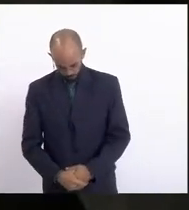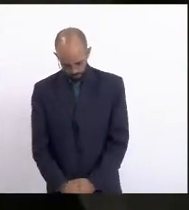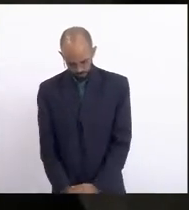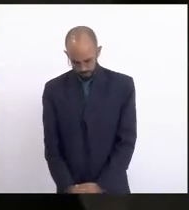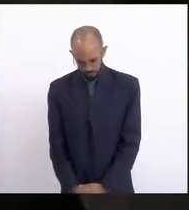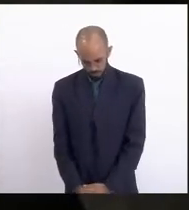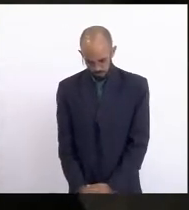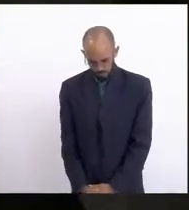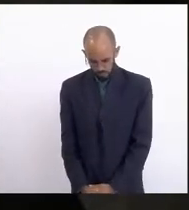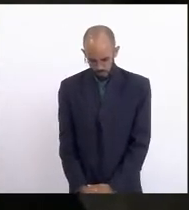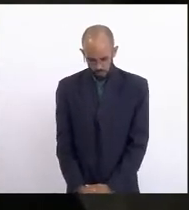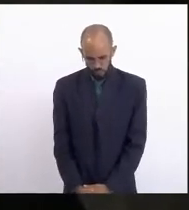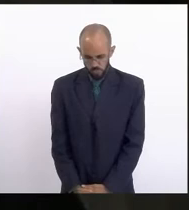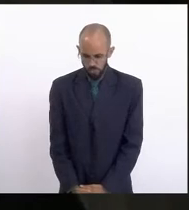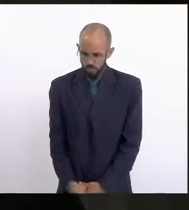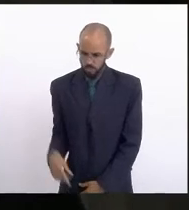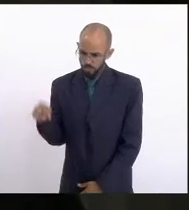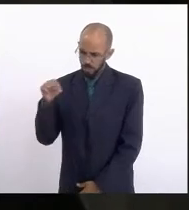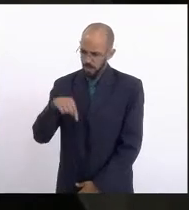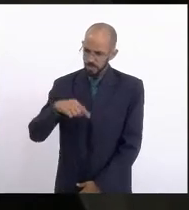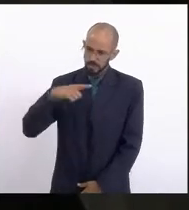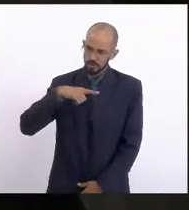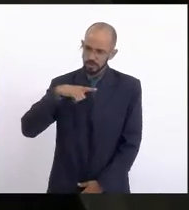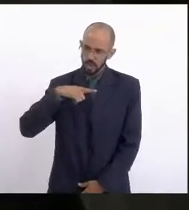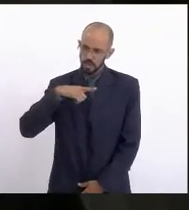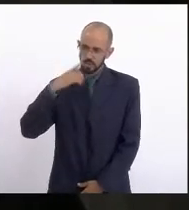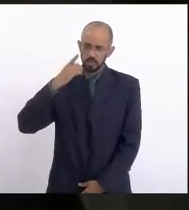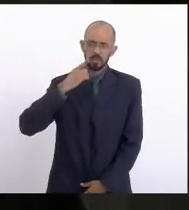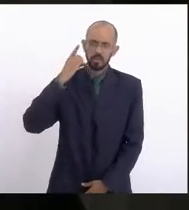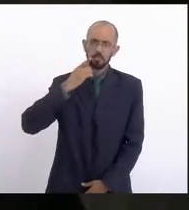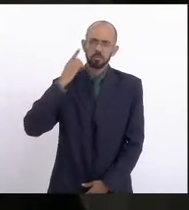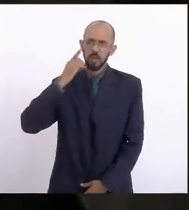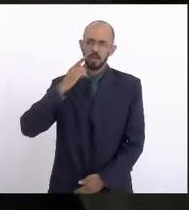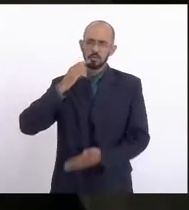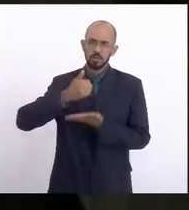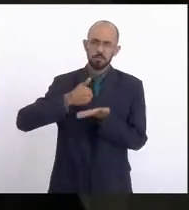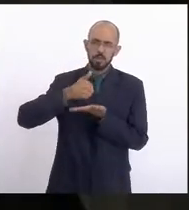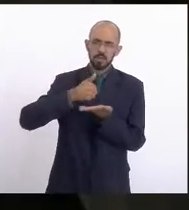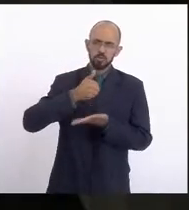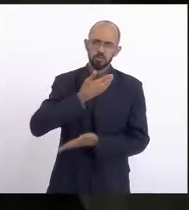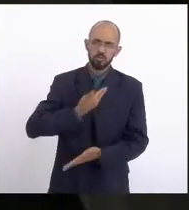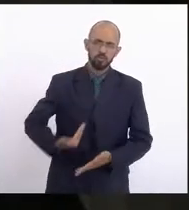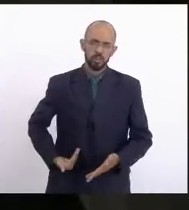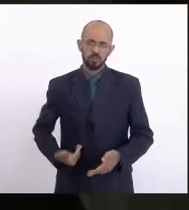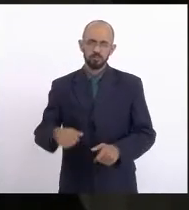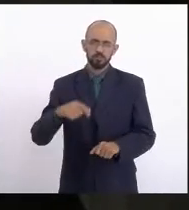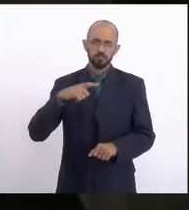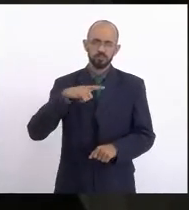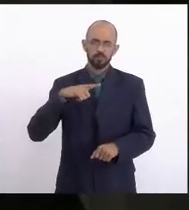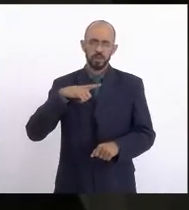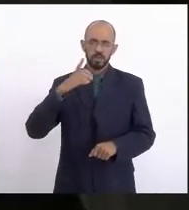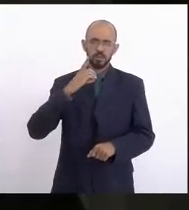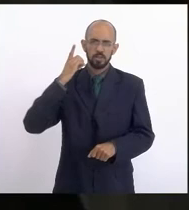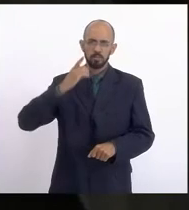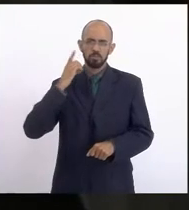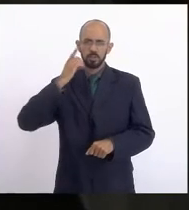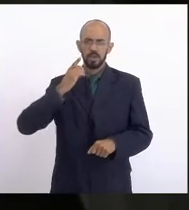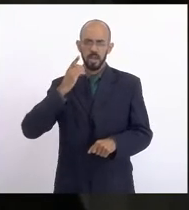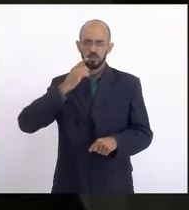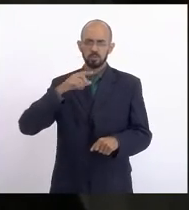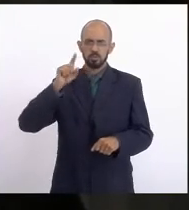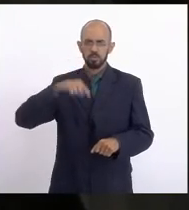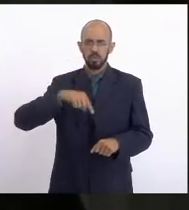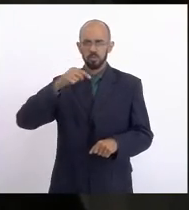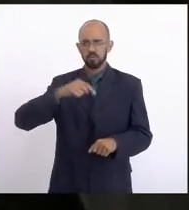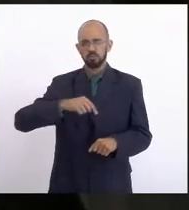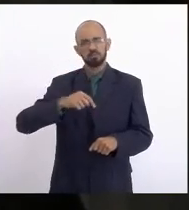aqui há deputados da base do governo, há deputados autônomos,